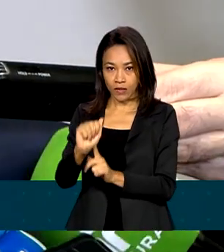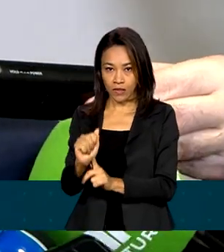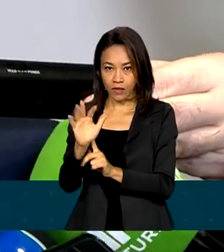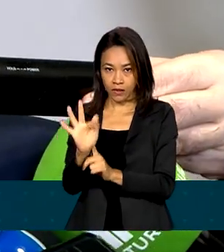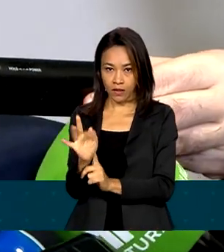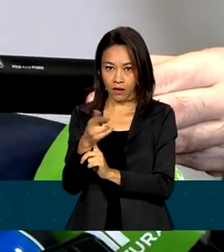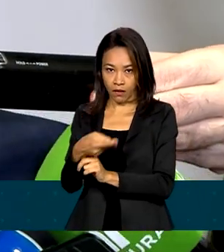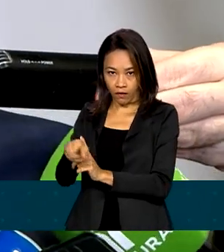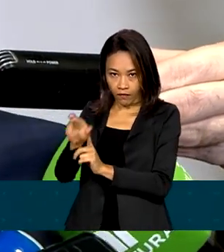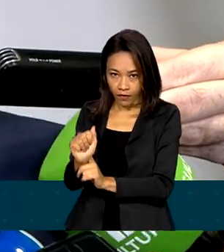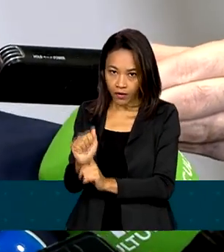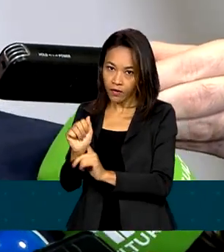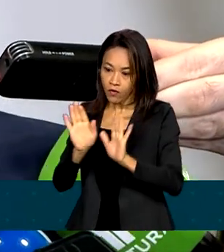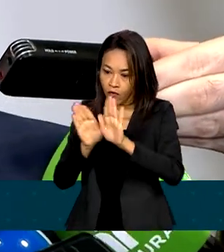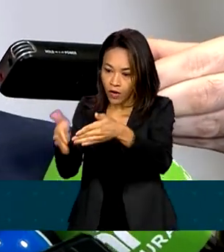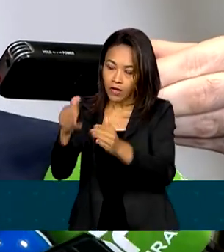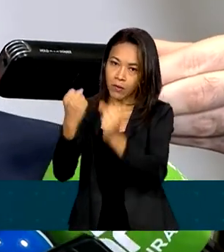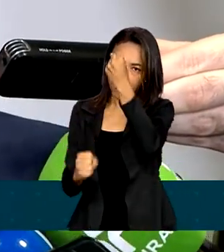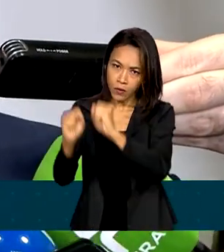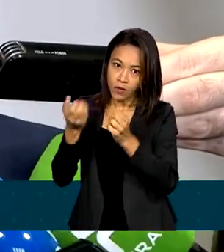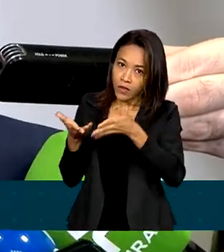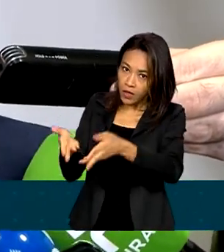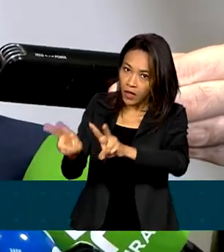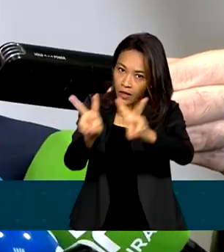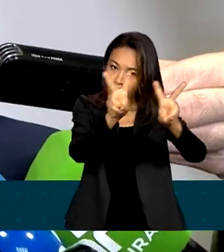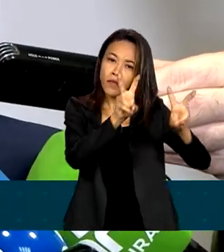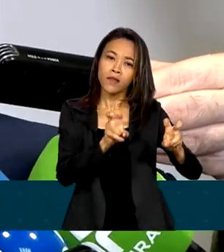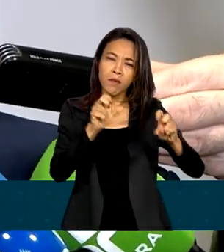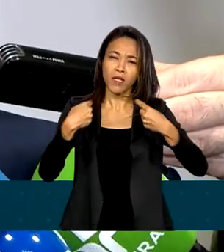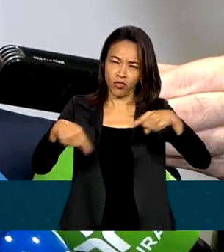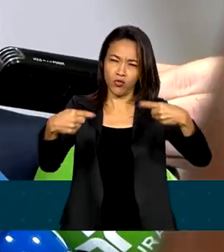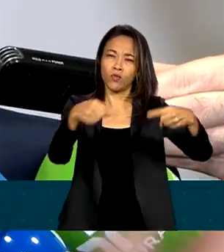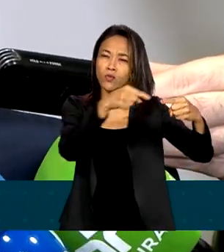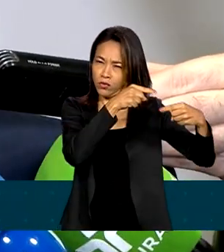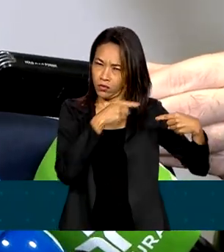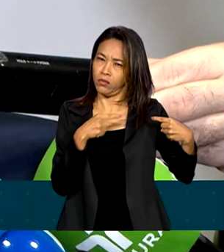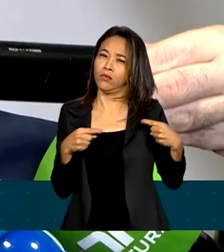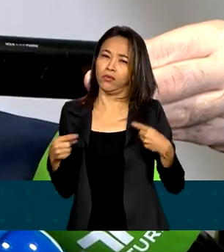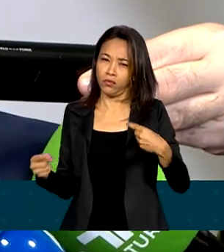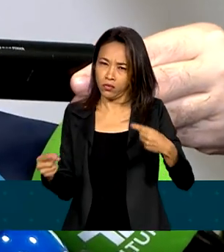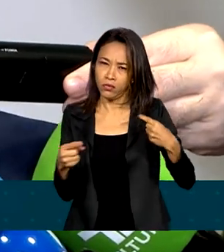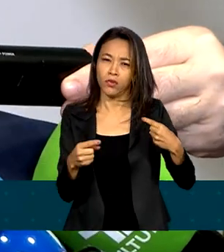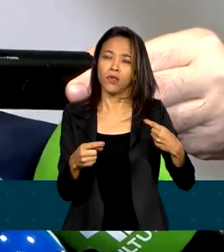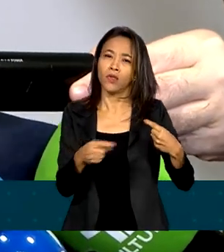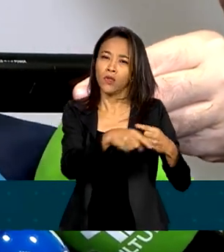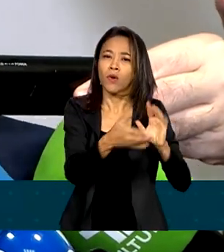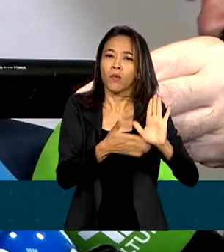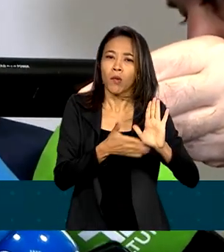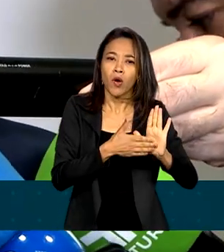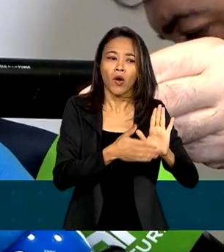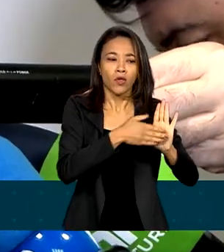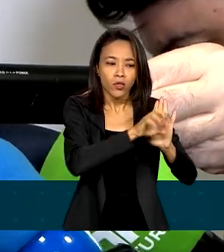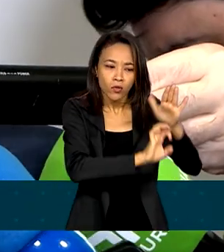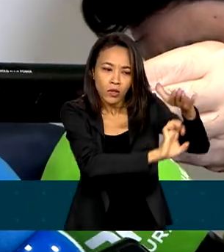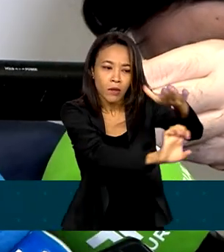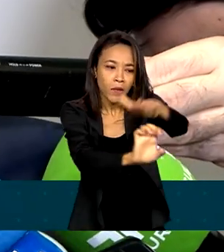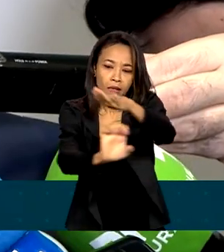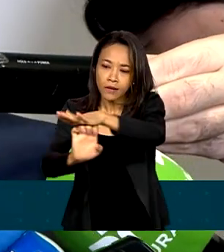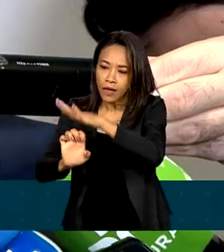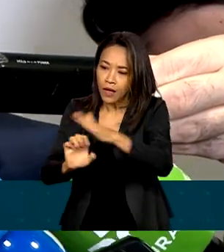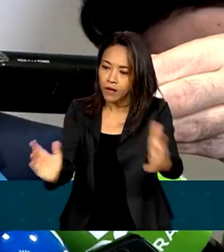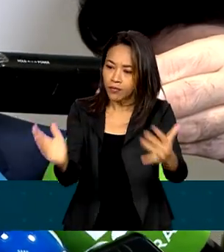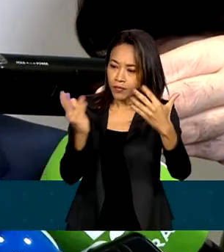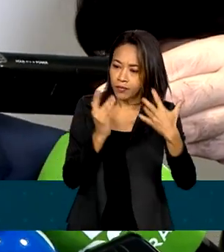está começando a ser discutido, obviamente, a partir da provocação de um grupo de empresários que nós recebemos. Recebemos também a